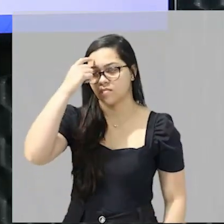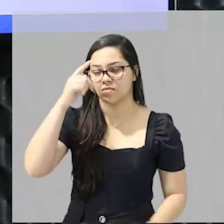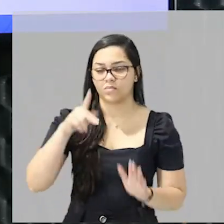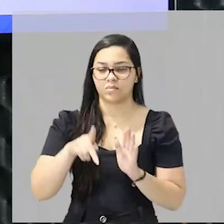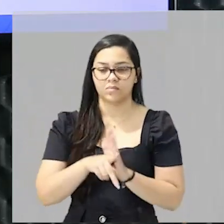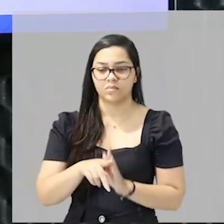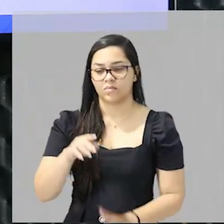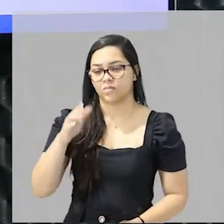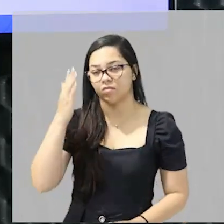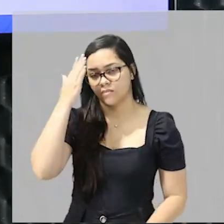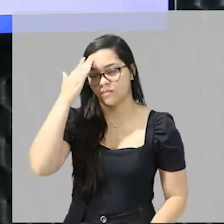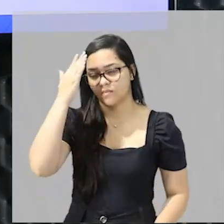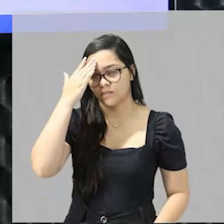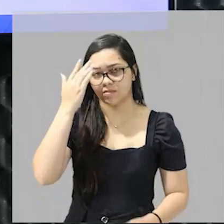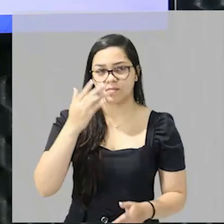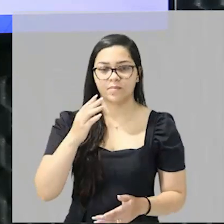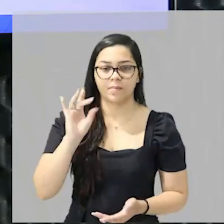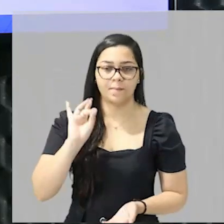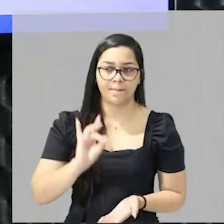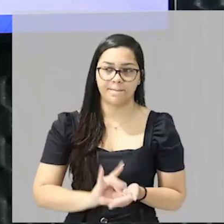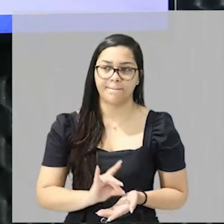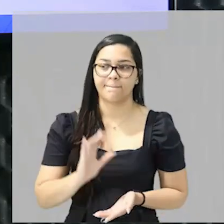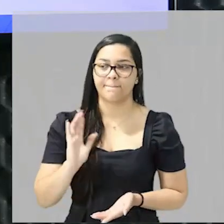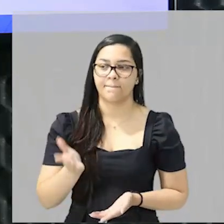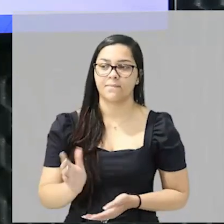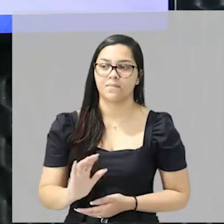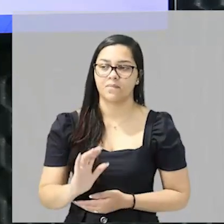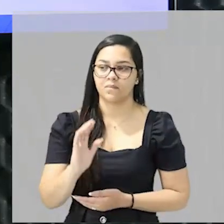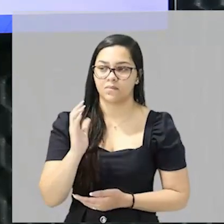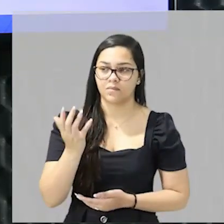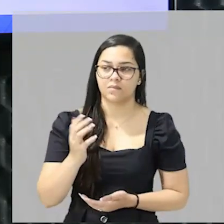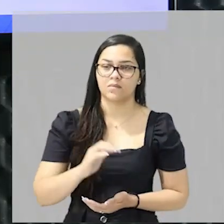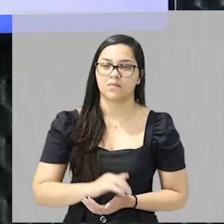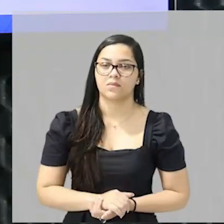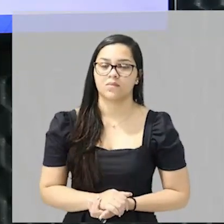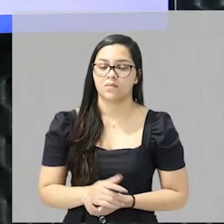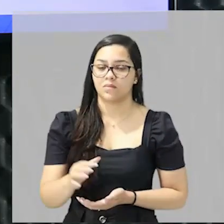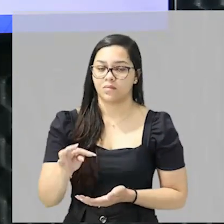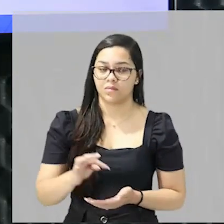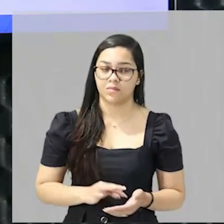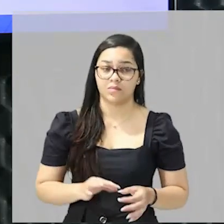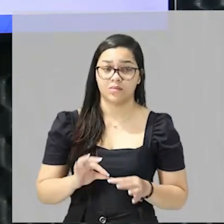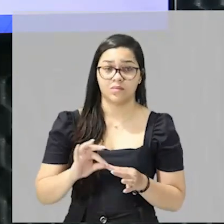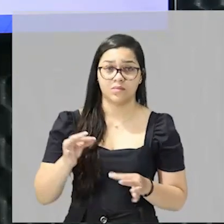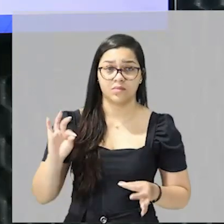reinterpretar fatos que aconteceram. Próxima questão é um texto mais longo, ó.